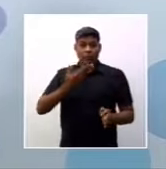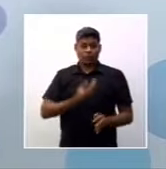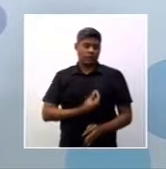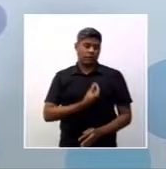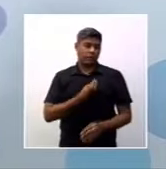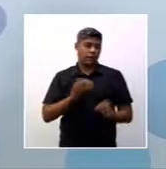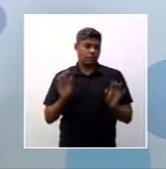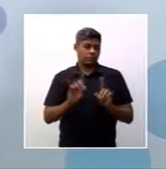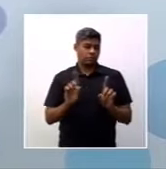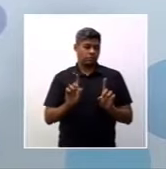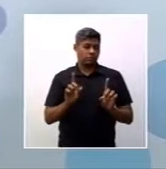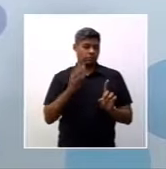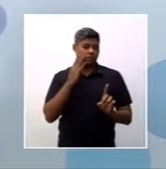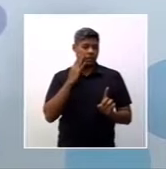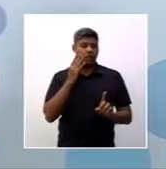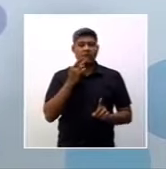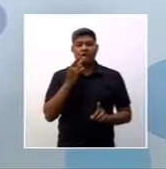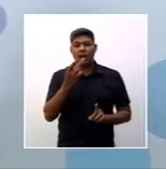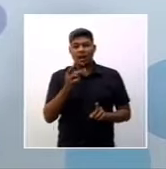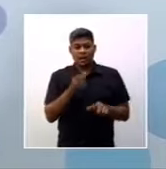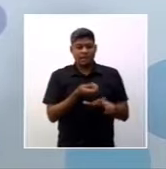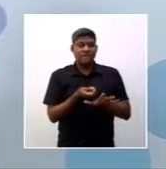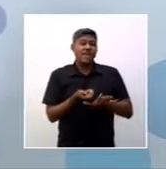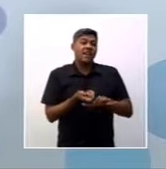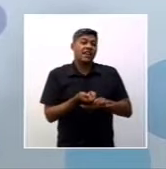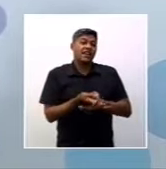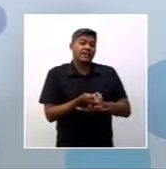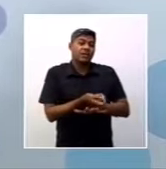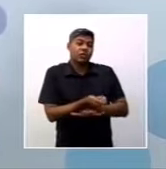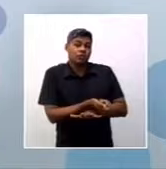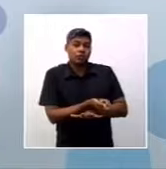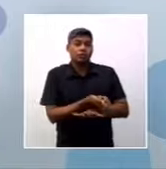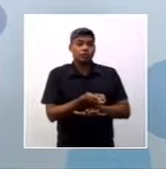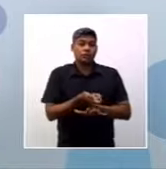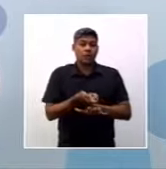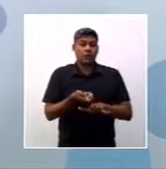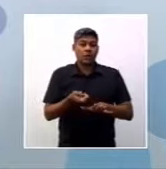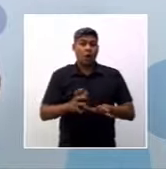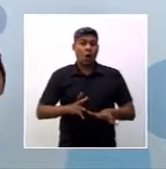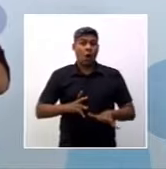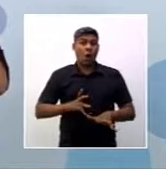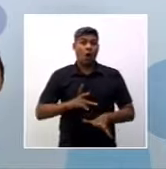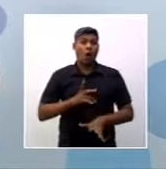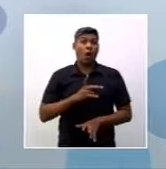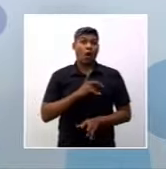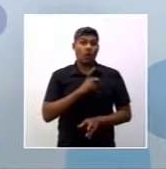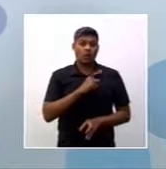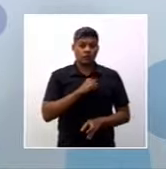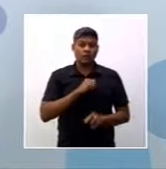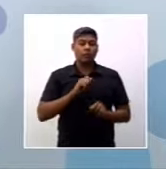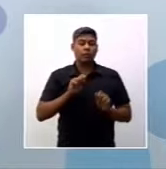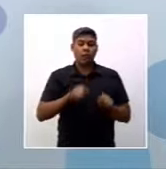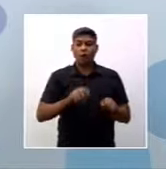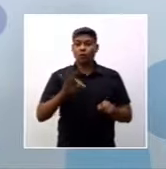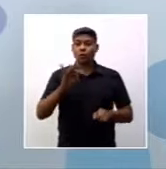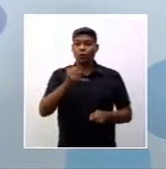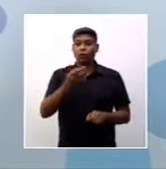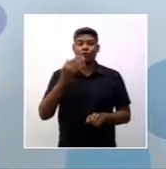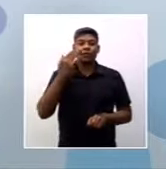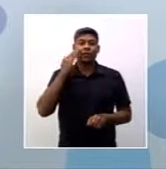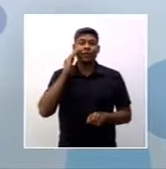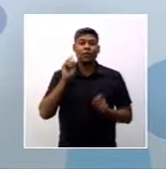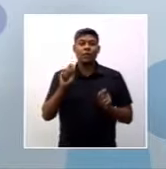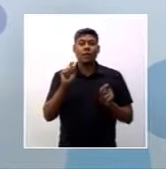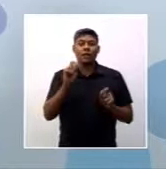mas quando a gente fala por e os pneus que foi bem terrível eu acho que isso dá para vocês entenderem a dimensão